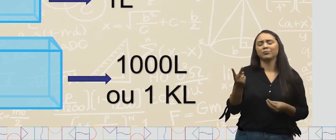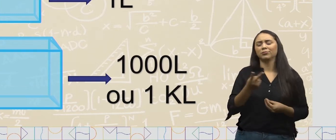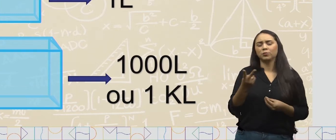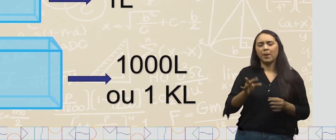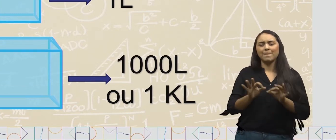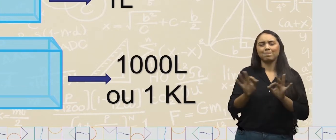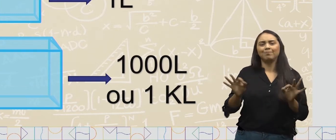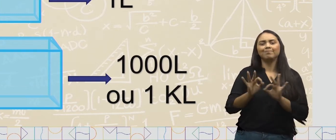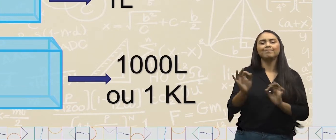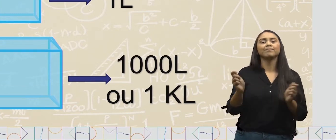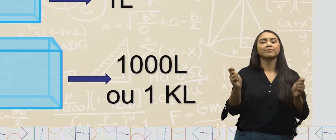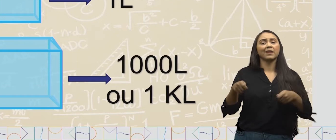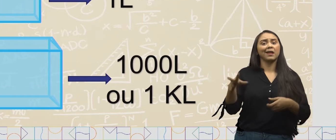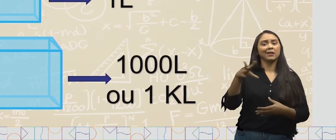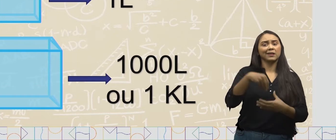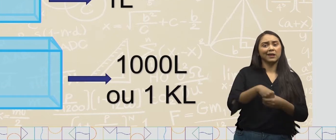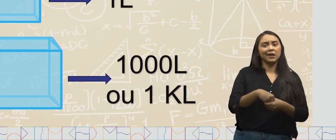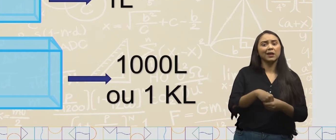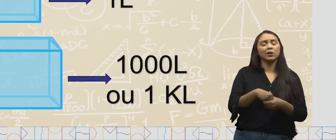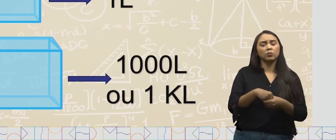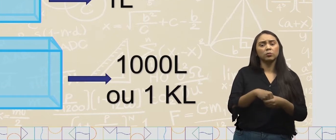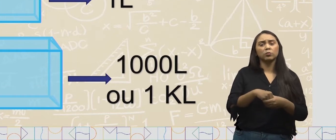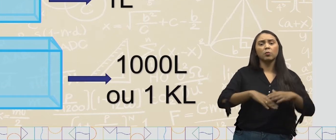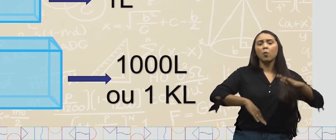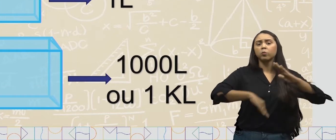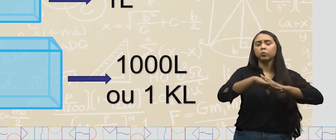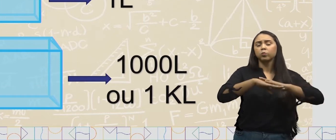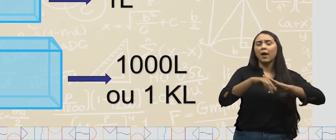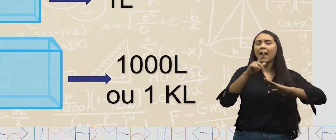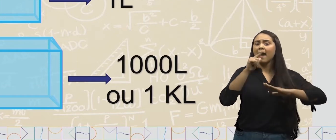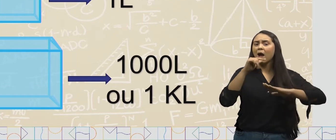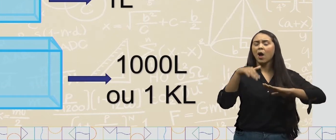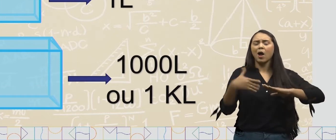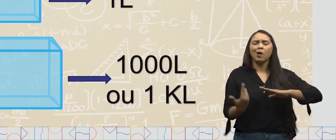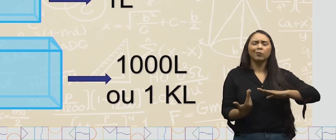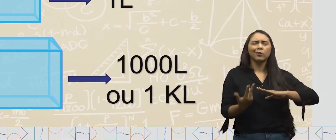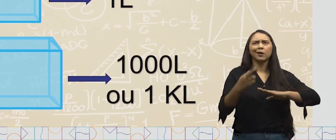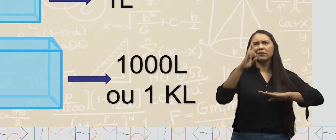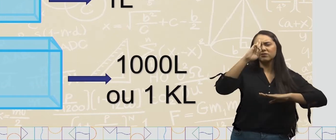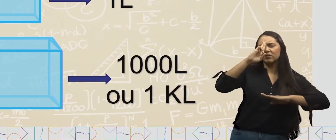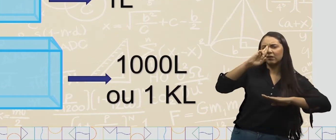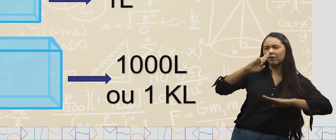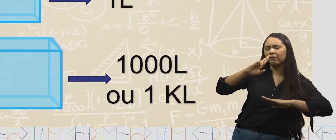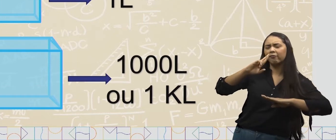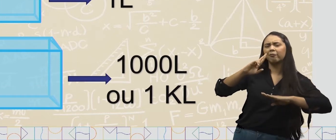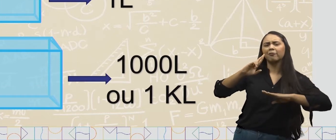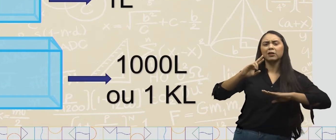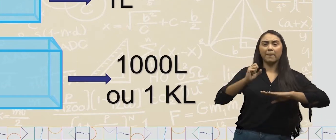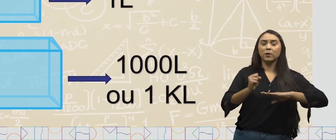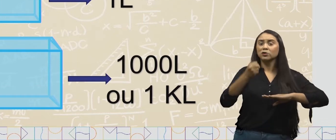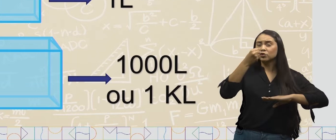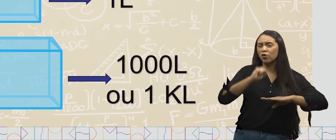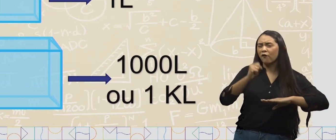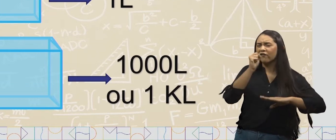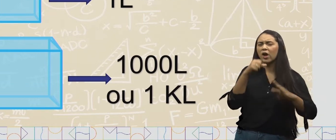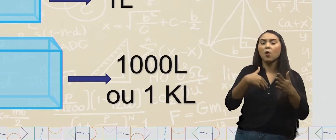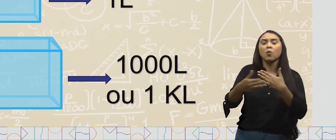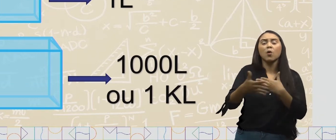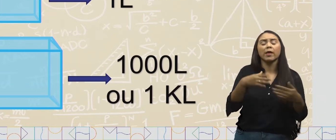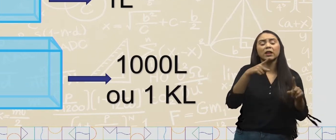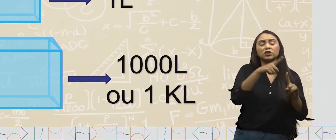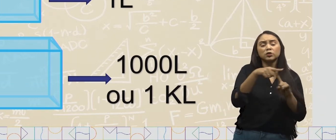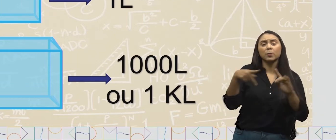a capacidade de comportar um líquido. Pode ser água, refrigerante, pode ser sorvete, pode ser qualquer tipo